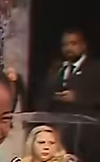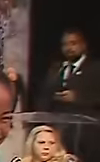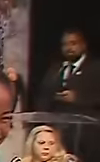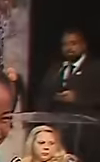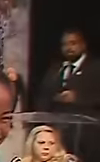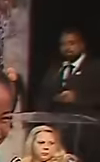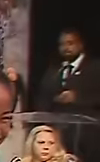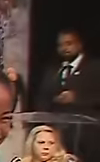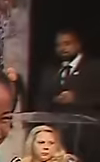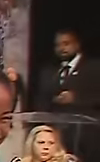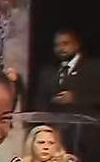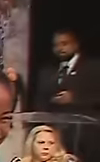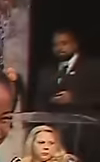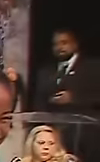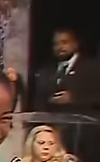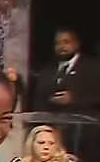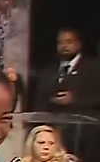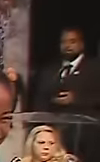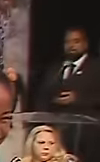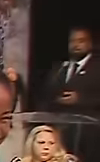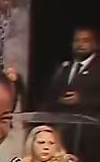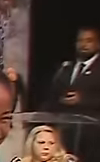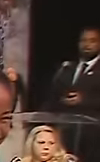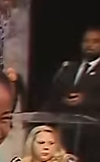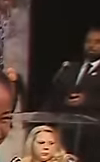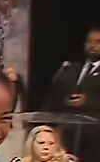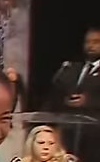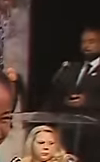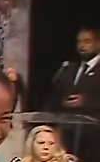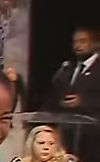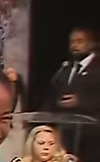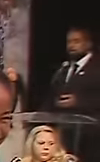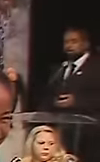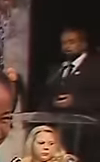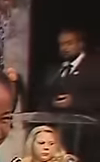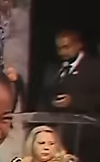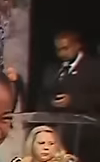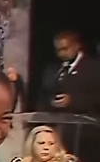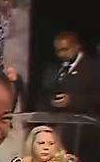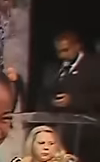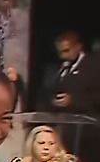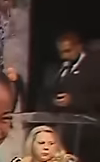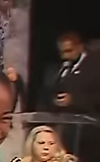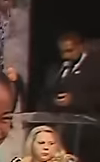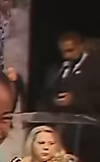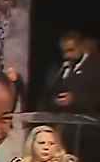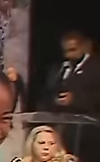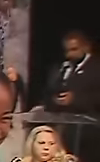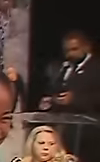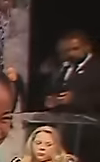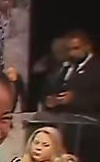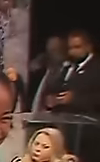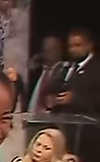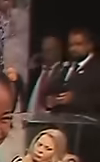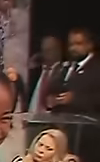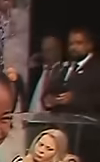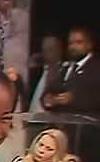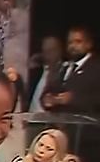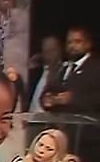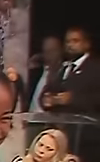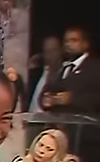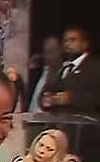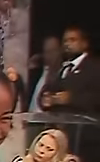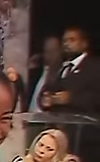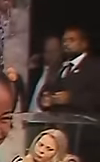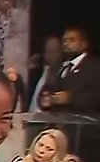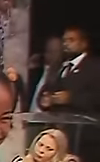abuque deputado federal Ronaldo Lessa meu amigo de longa data deputada Federal Rosinha da defal que trabalha